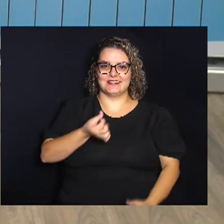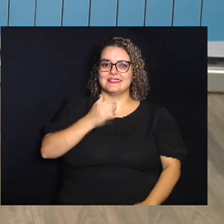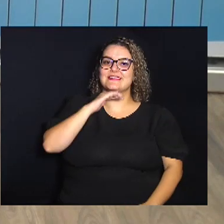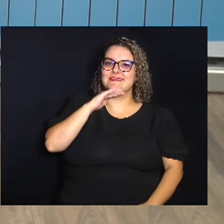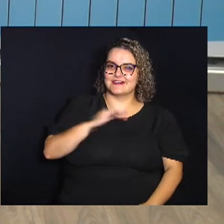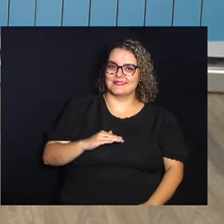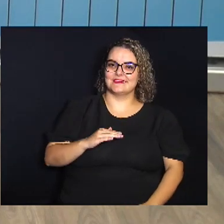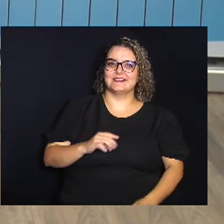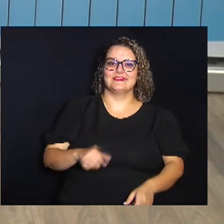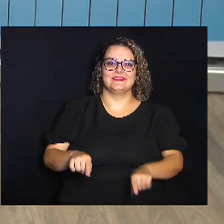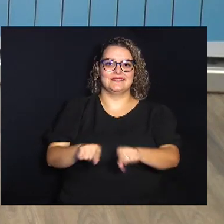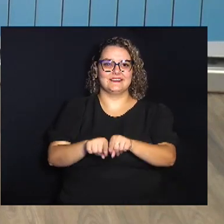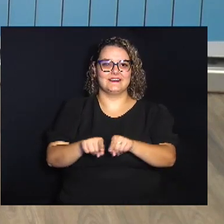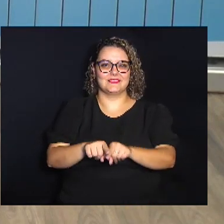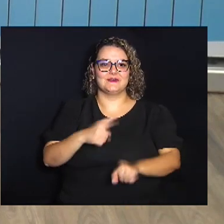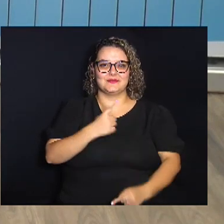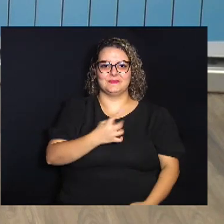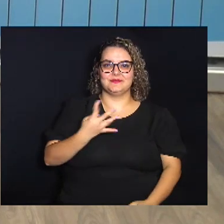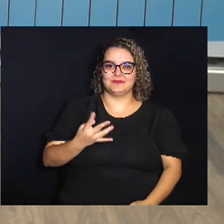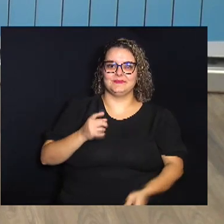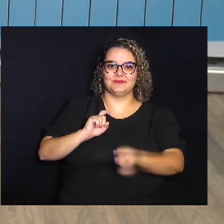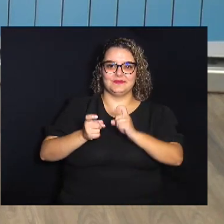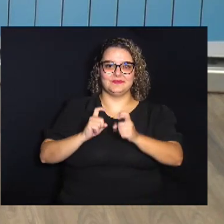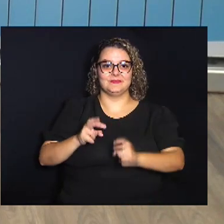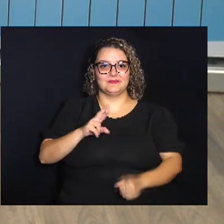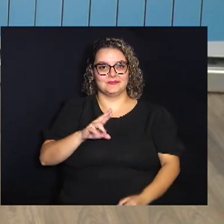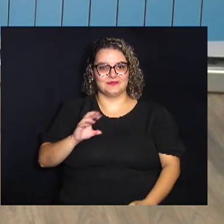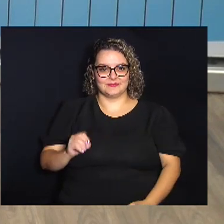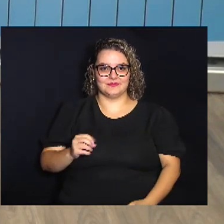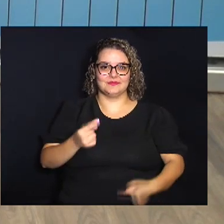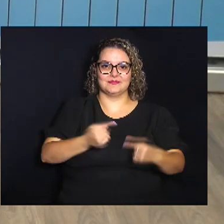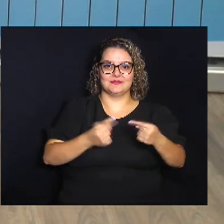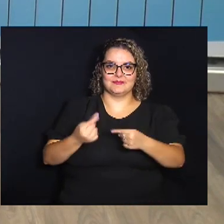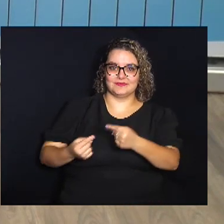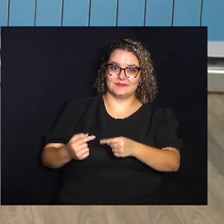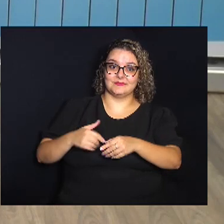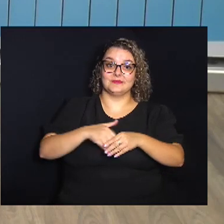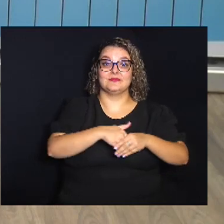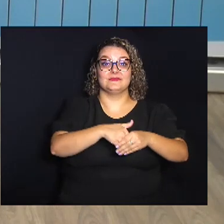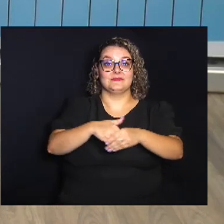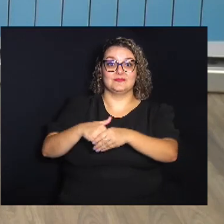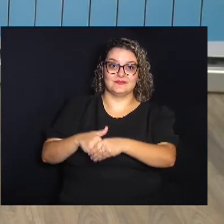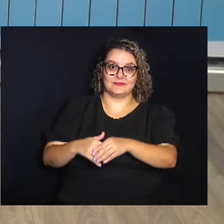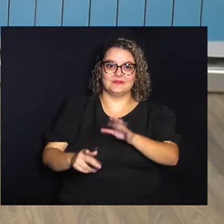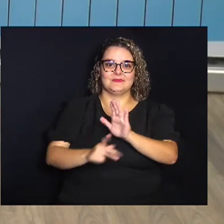a gente tem também a 14ª reunião ordinária com a discussão e a votação de